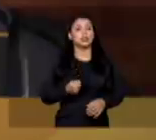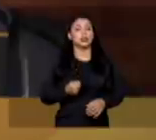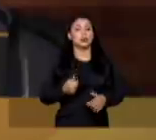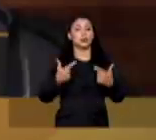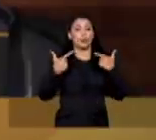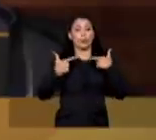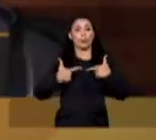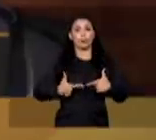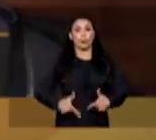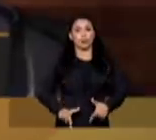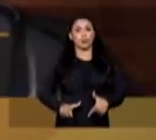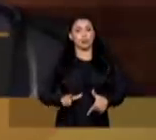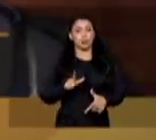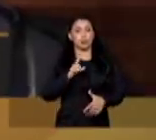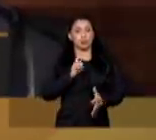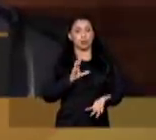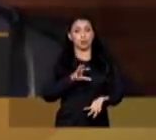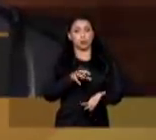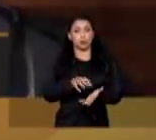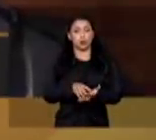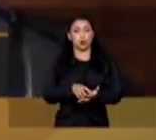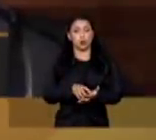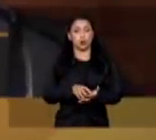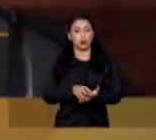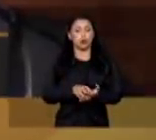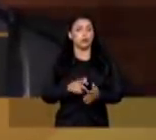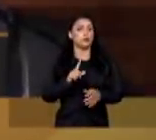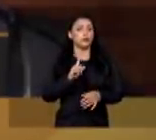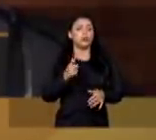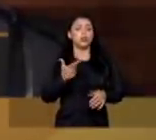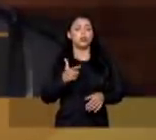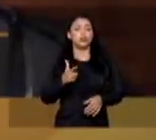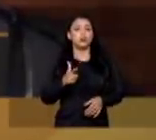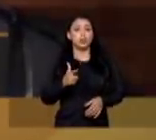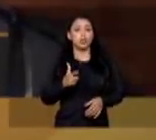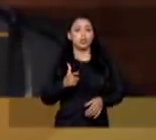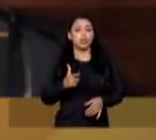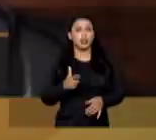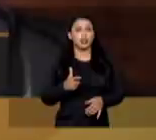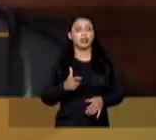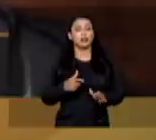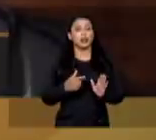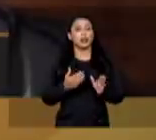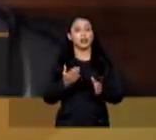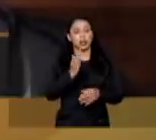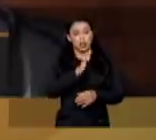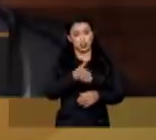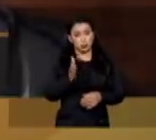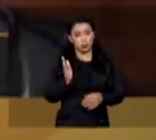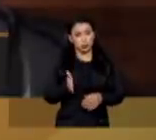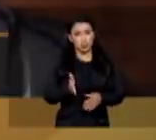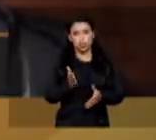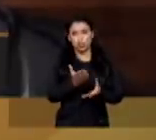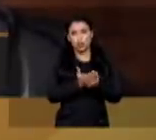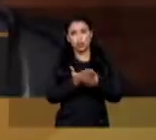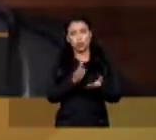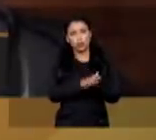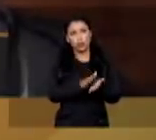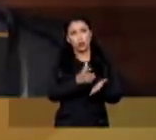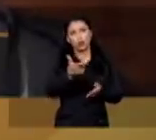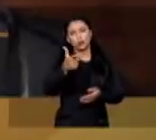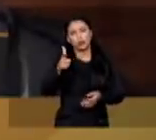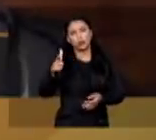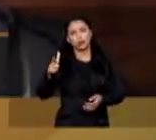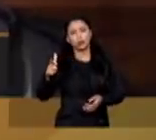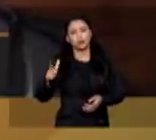parcialidade do órgão não teria culminado necessariamente na declaração de nulidade de todos os atos